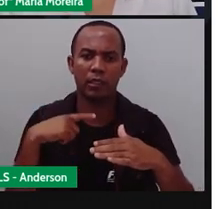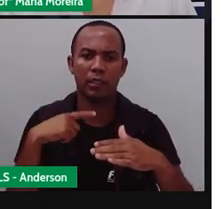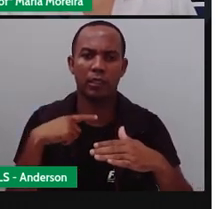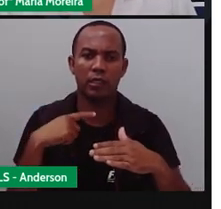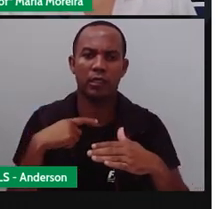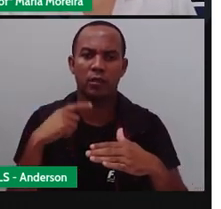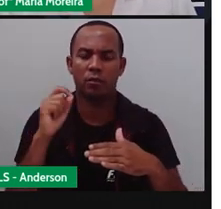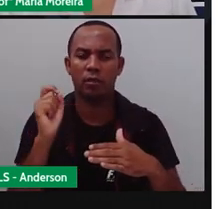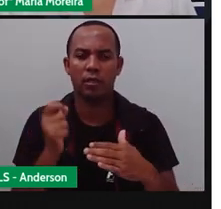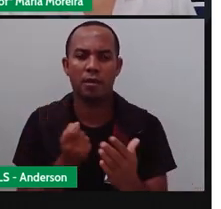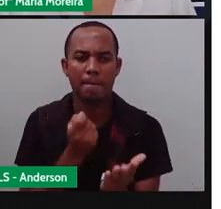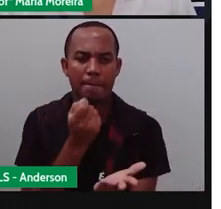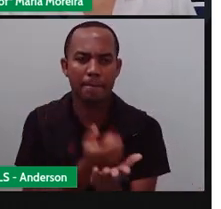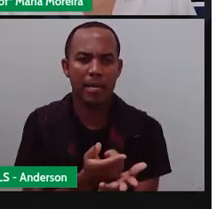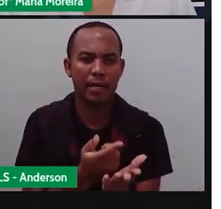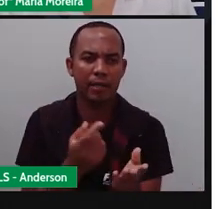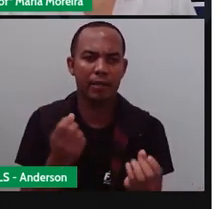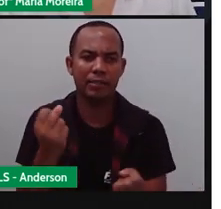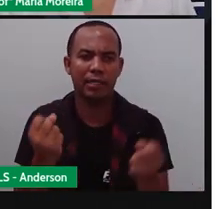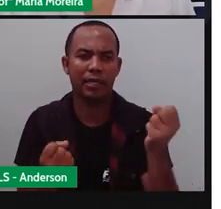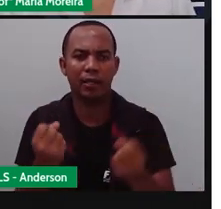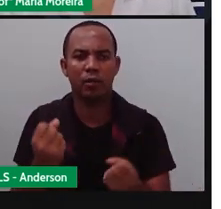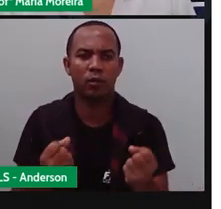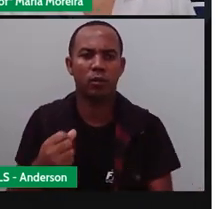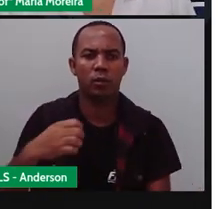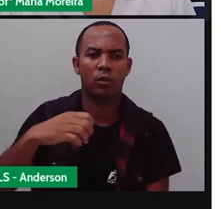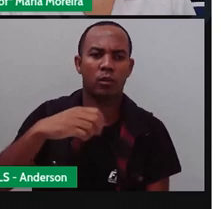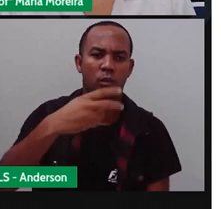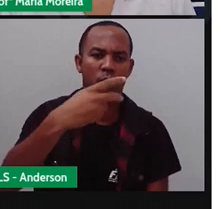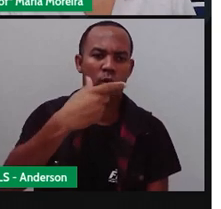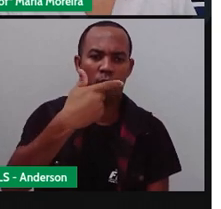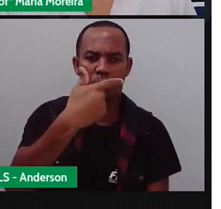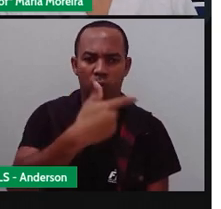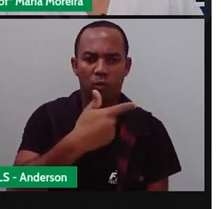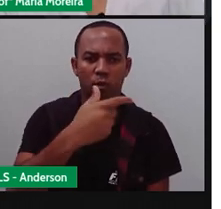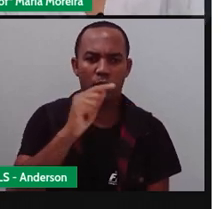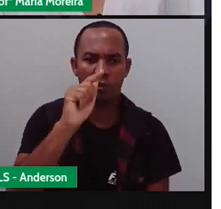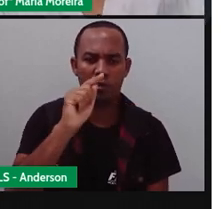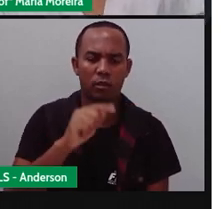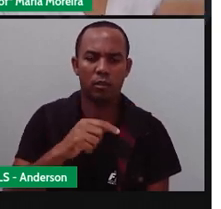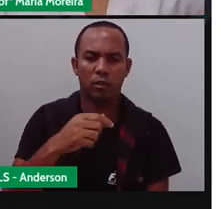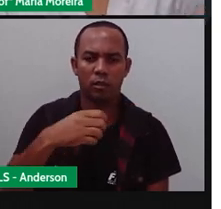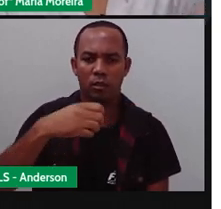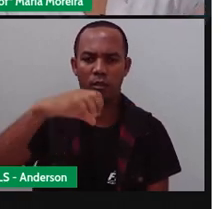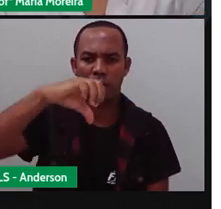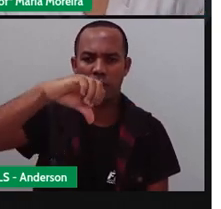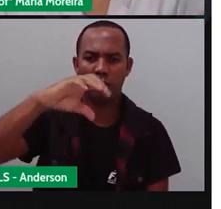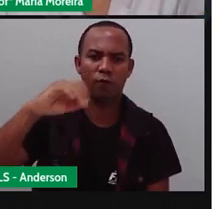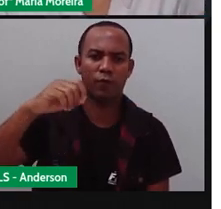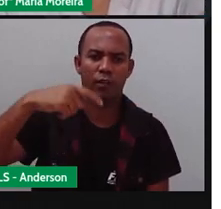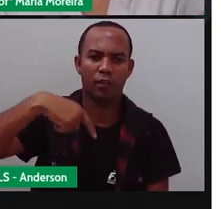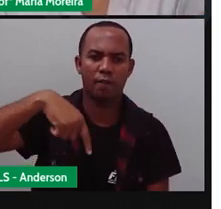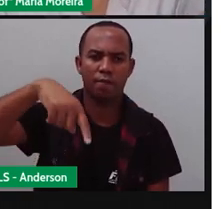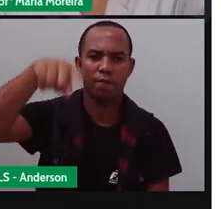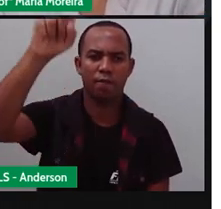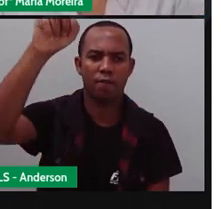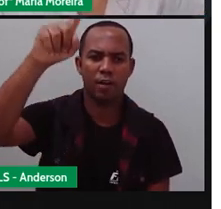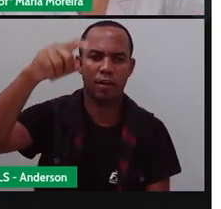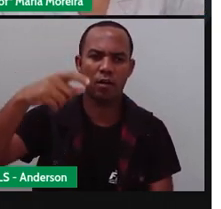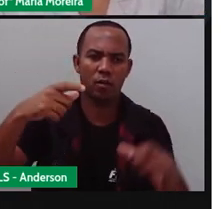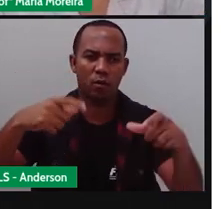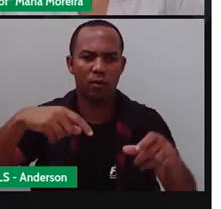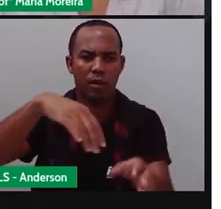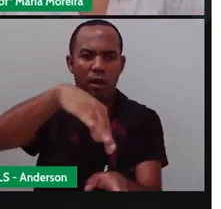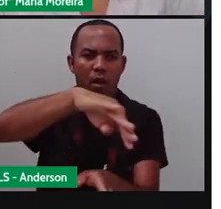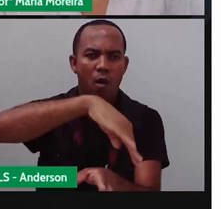se eu não me engano é dois e 90 para carro pequeno né para carro de passeio para se você consegue passe